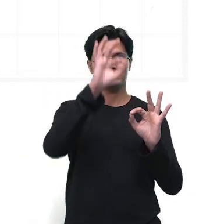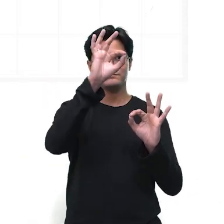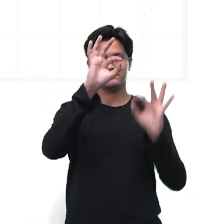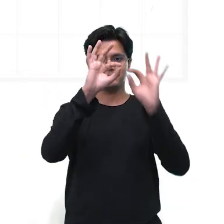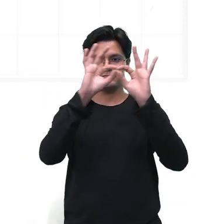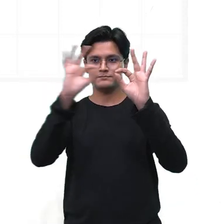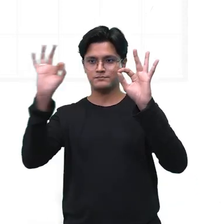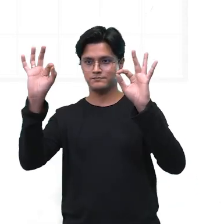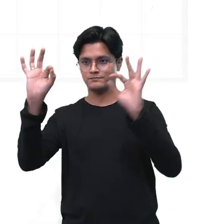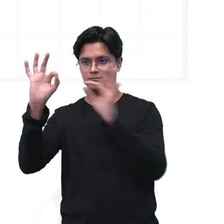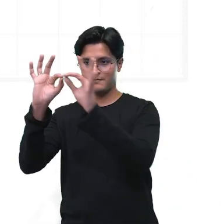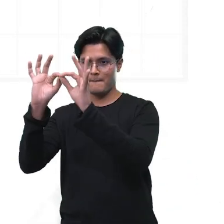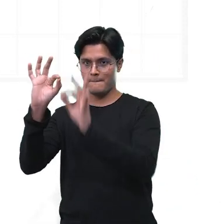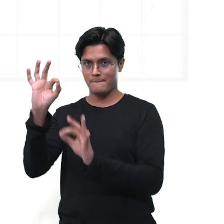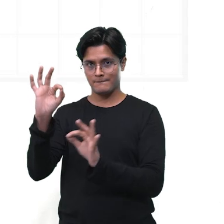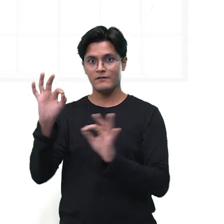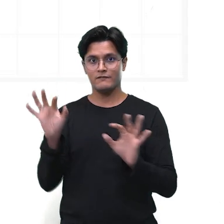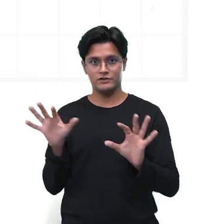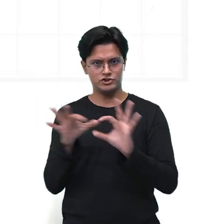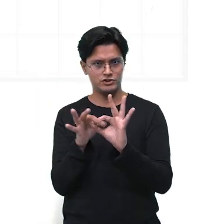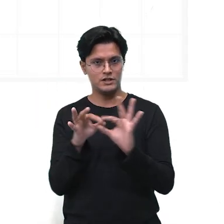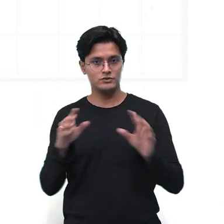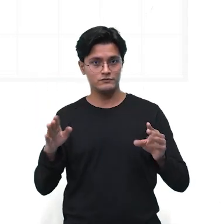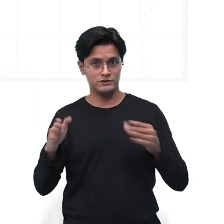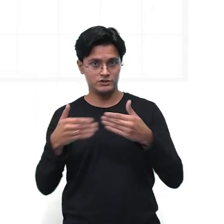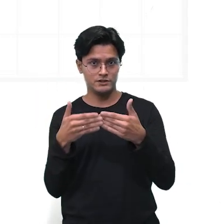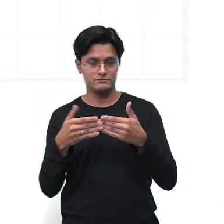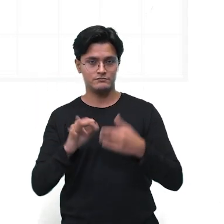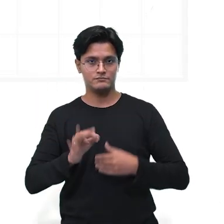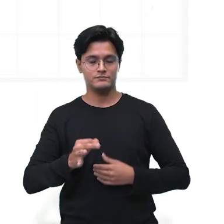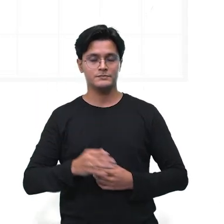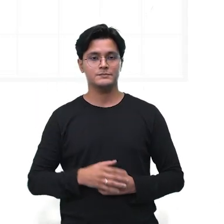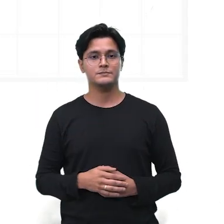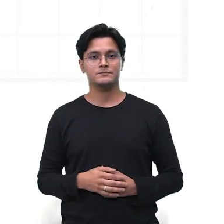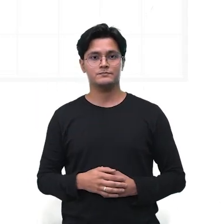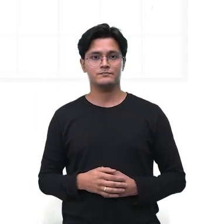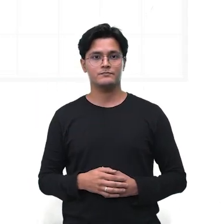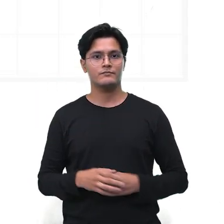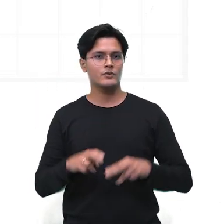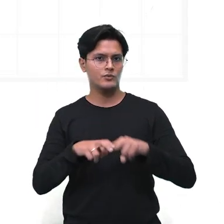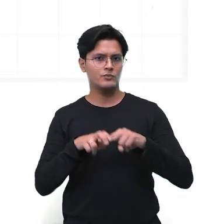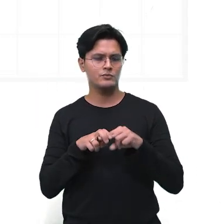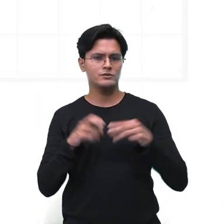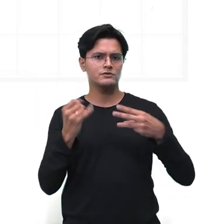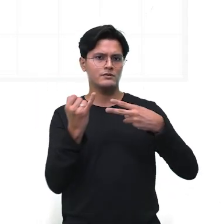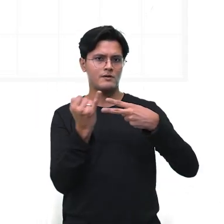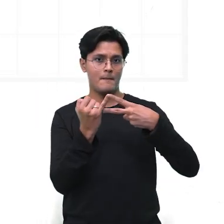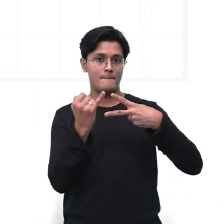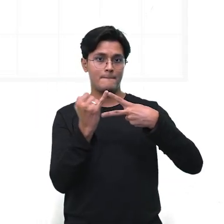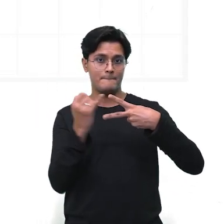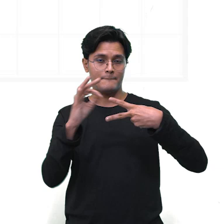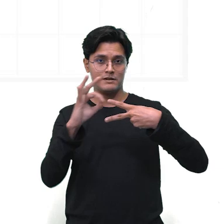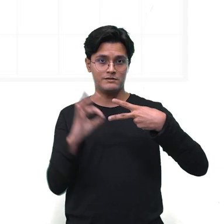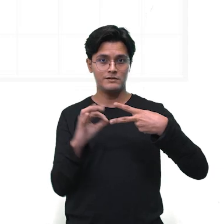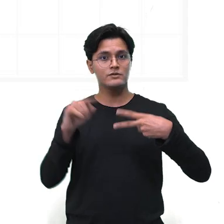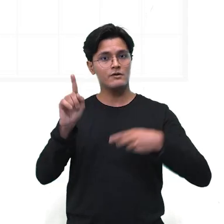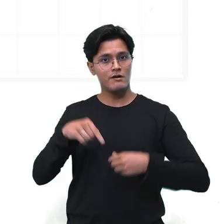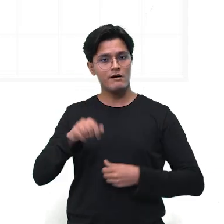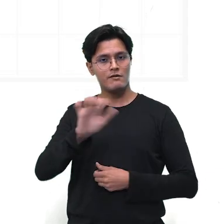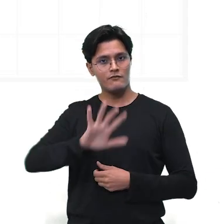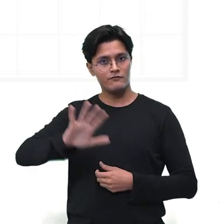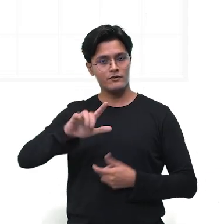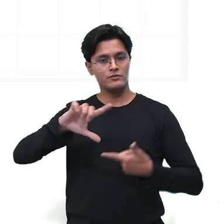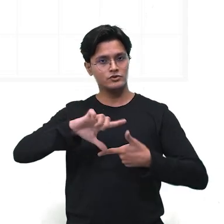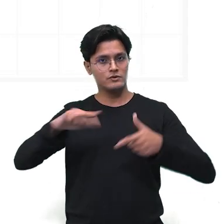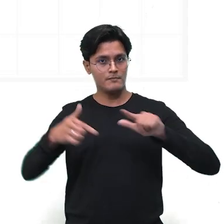fechadas. E veja que ele fala que um polígono, eles são figuras geométricas planas, né?